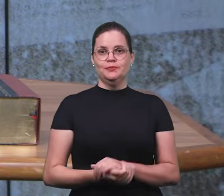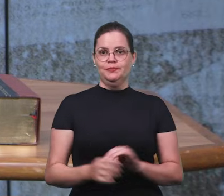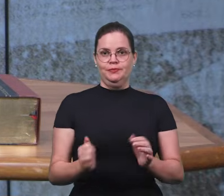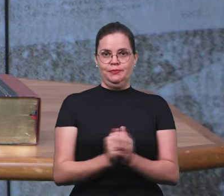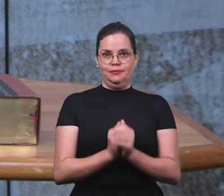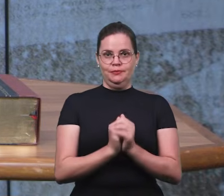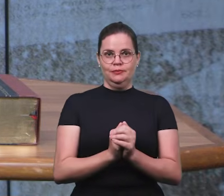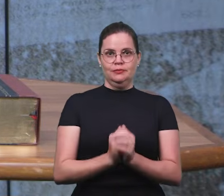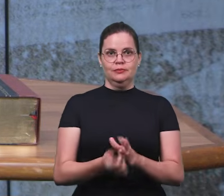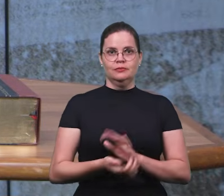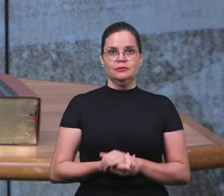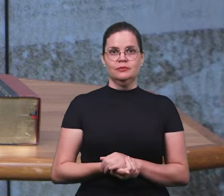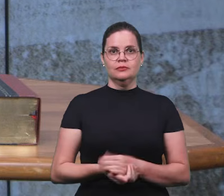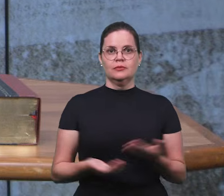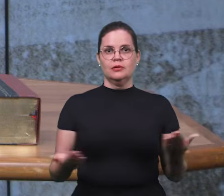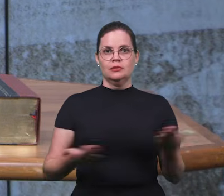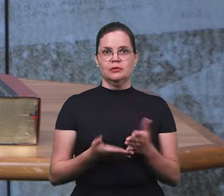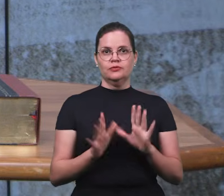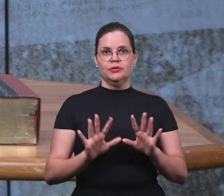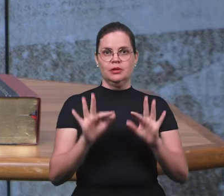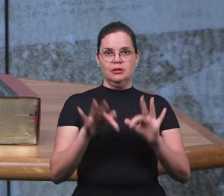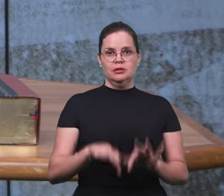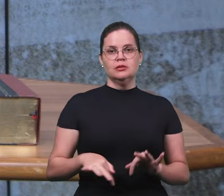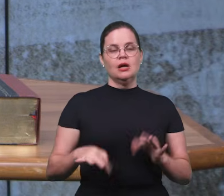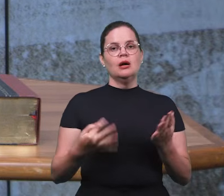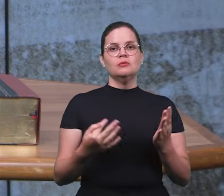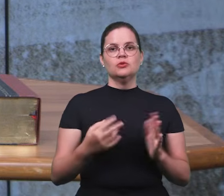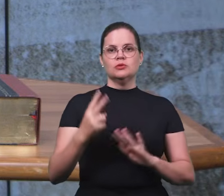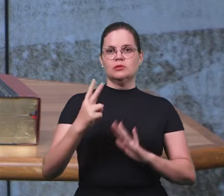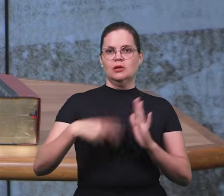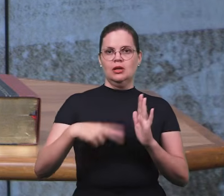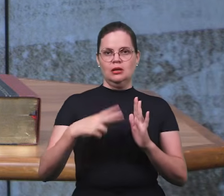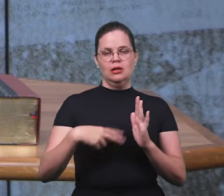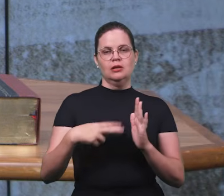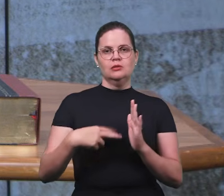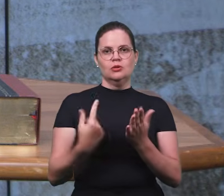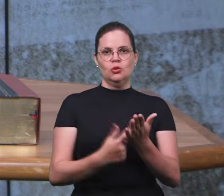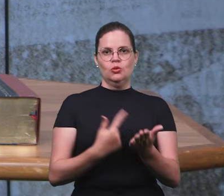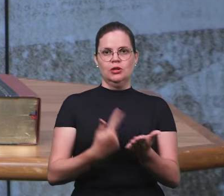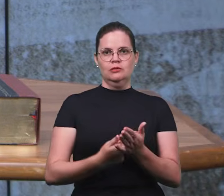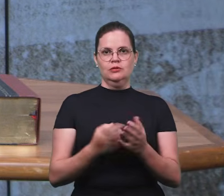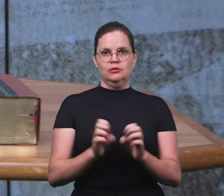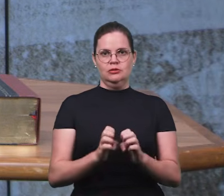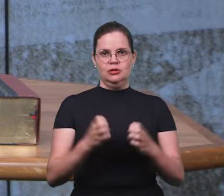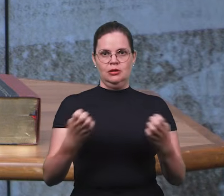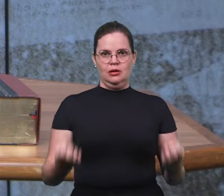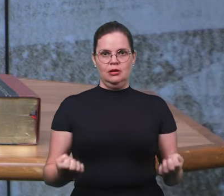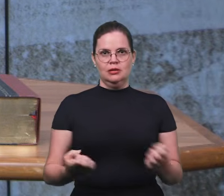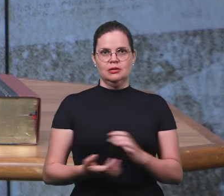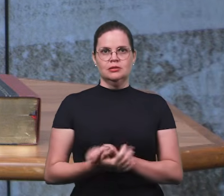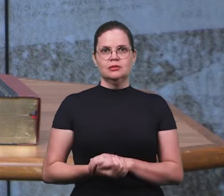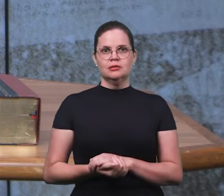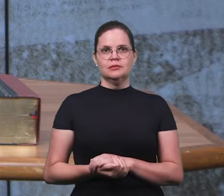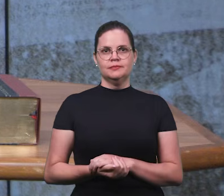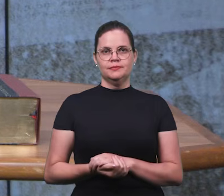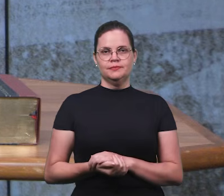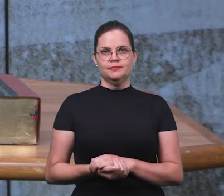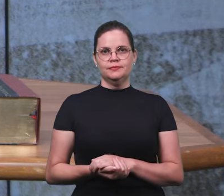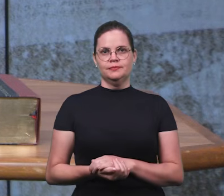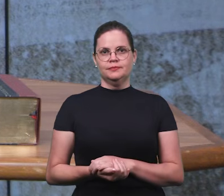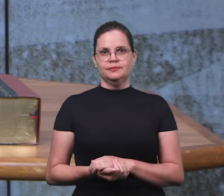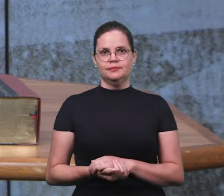irmãos? Encerramos assim a leitura do livro de Esdras. Encerramos aqui.